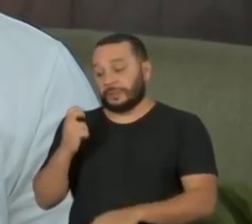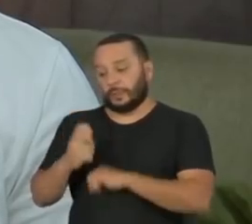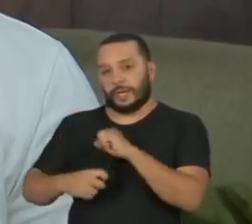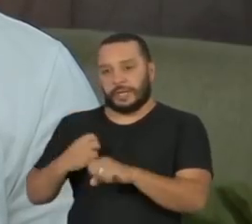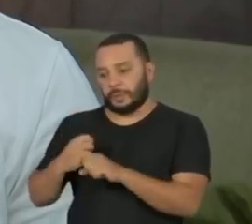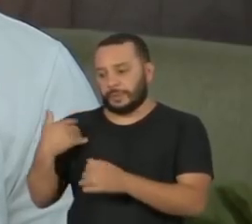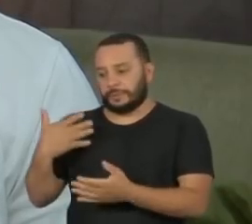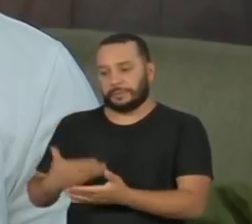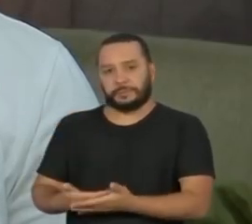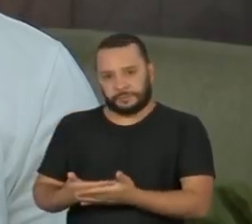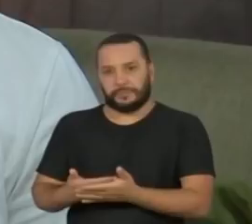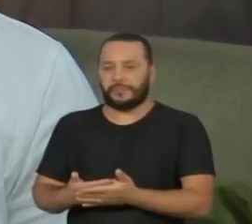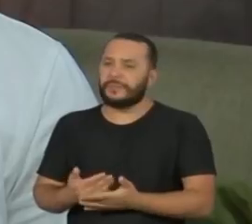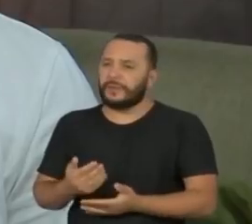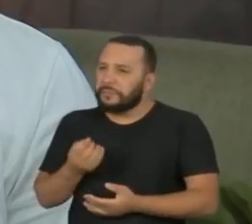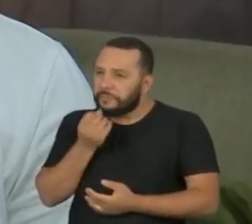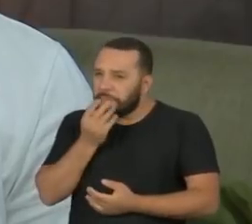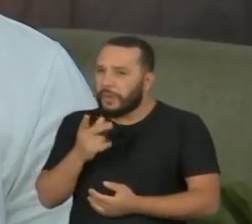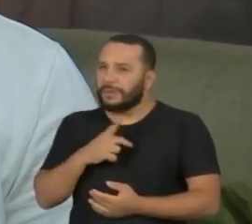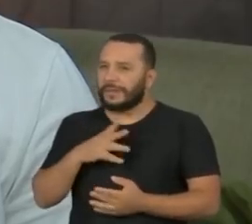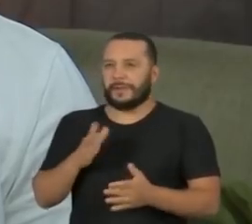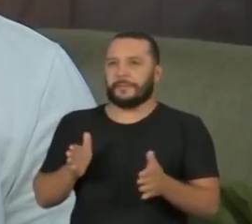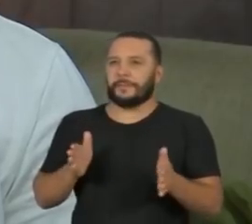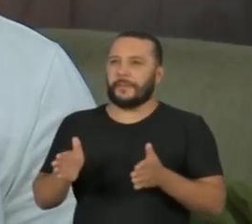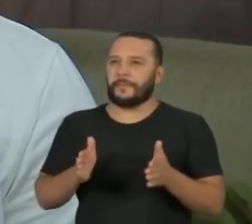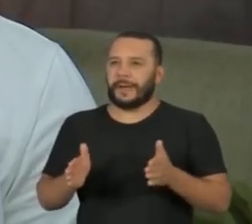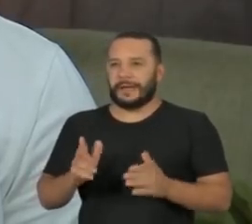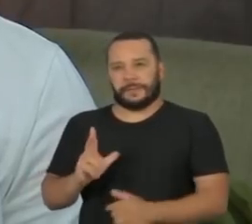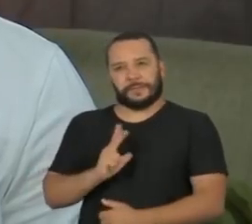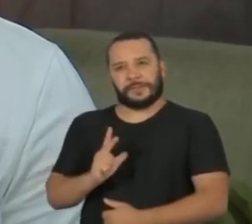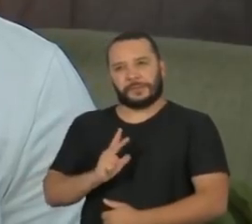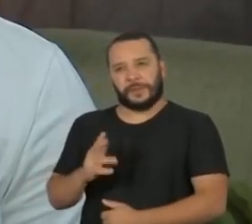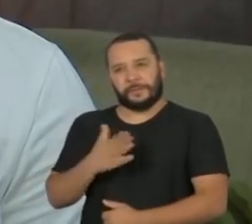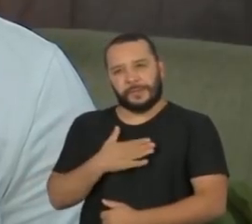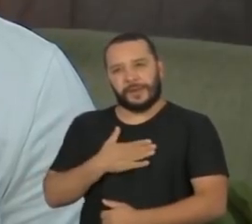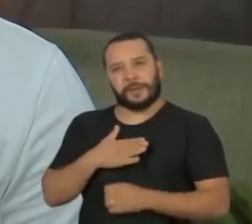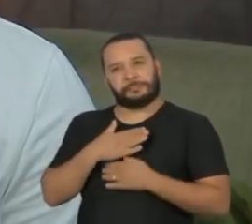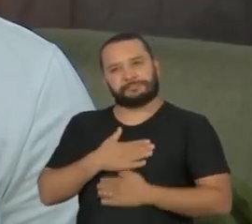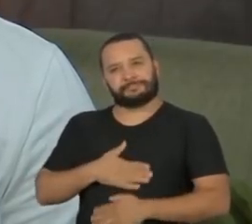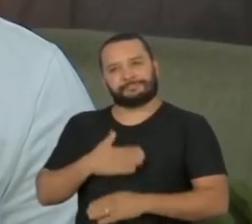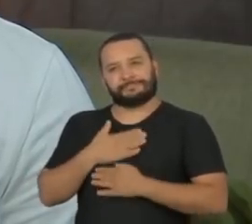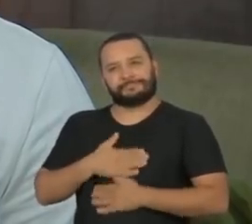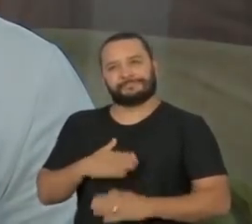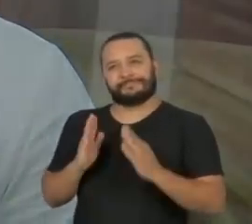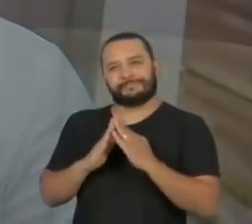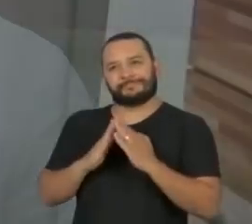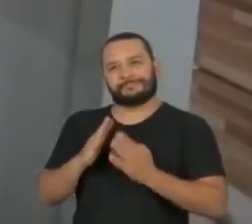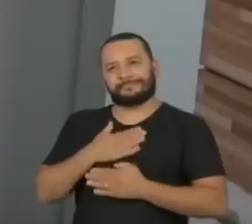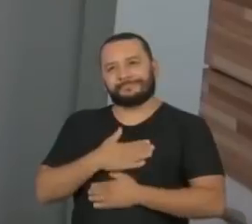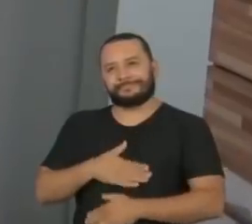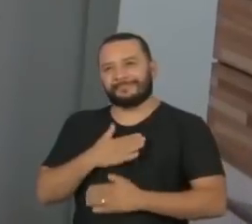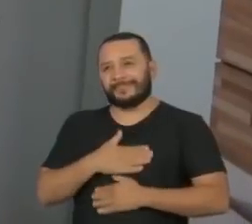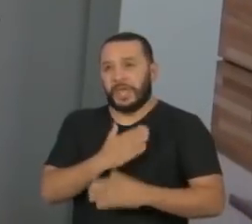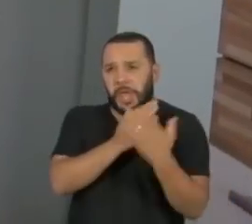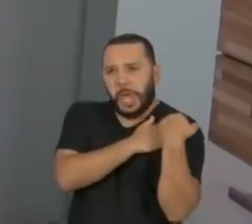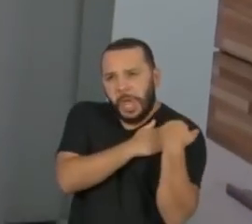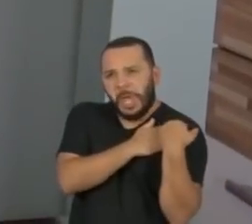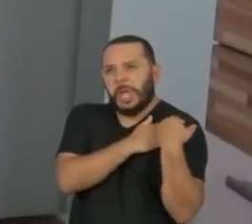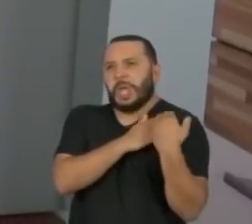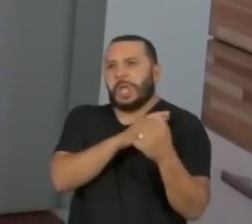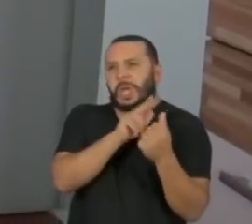são poder ter esses momentos seus em casa, bem tranquilo. Você não ter essa responsabilidade,